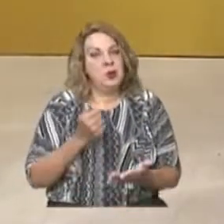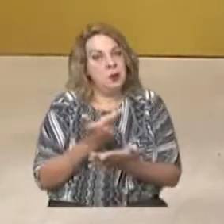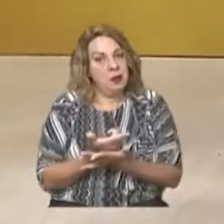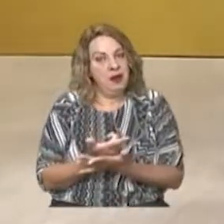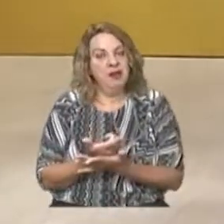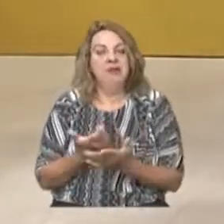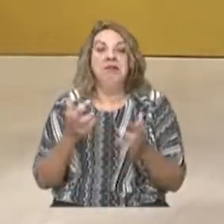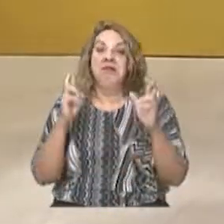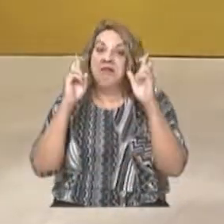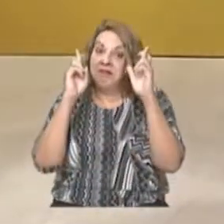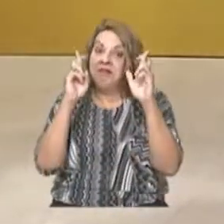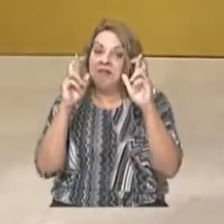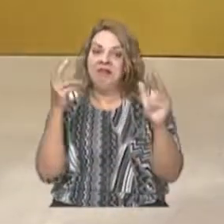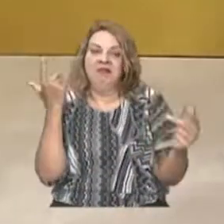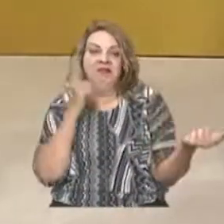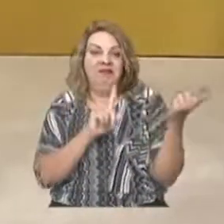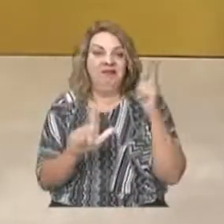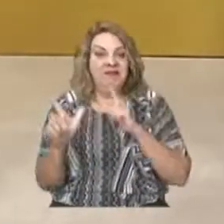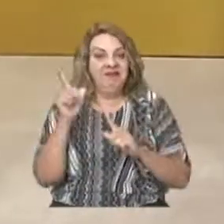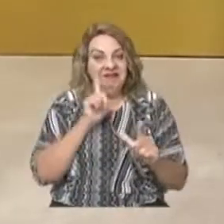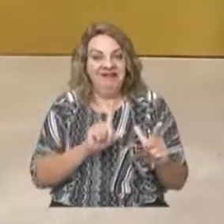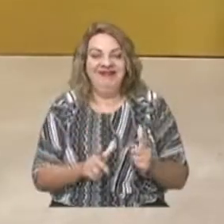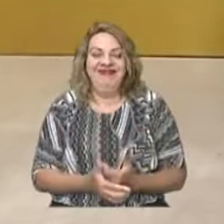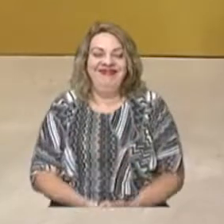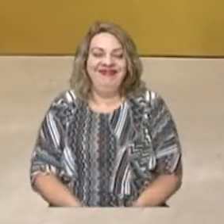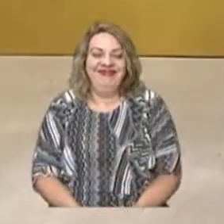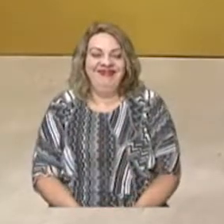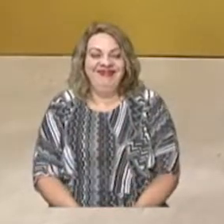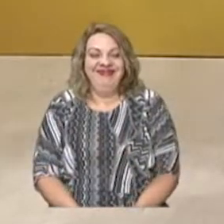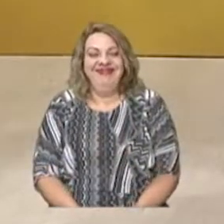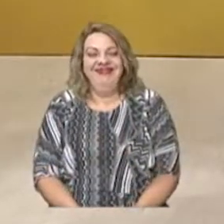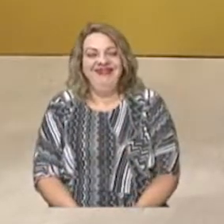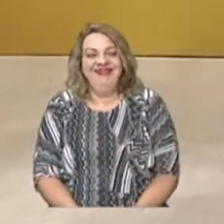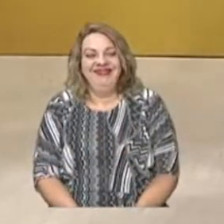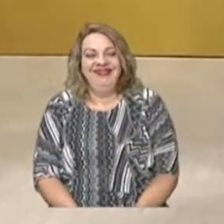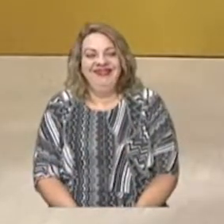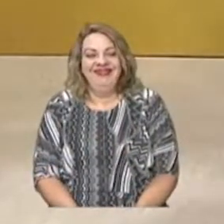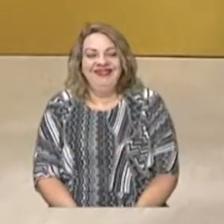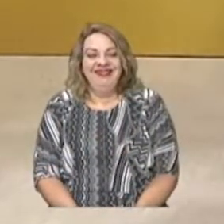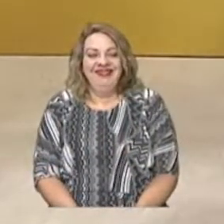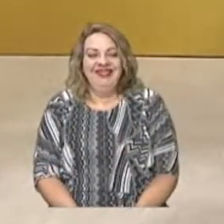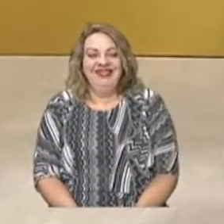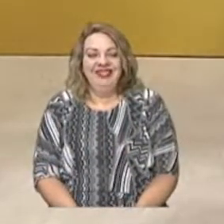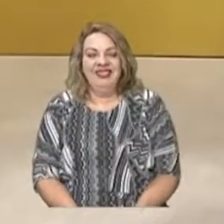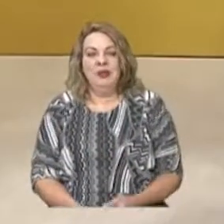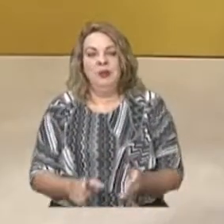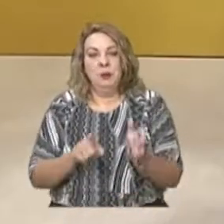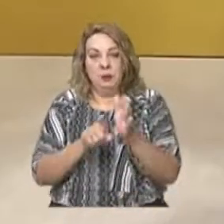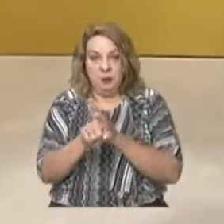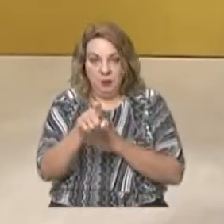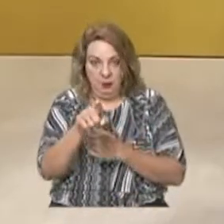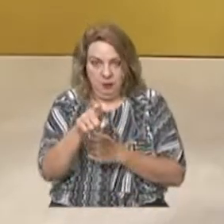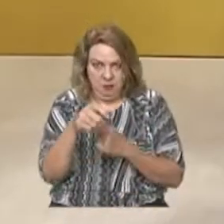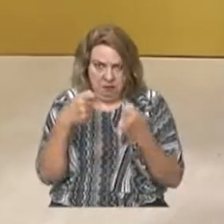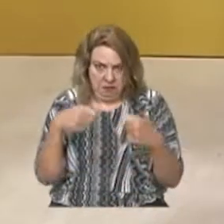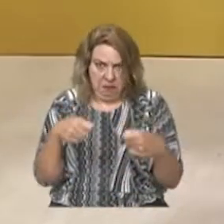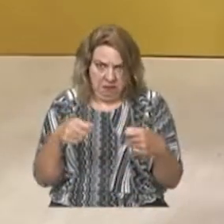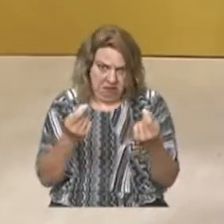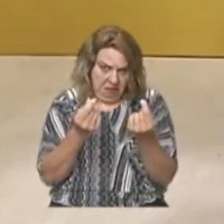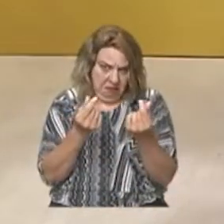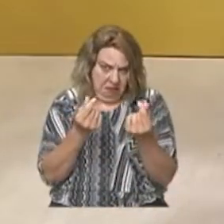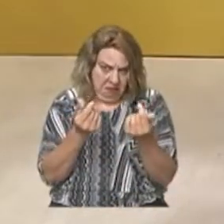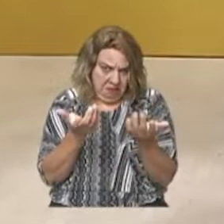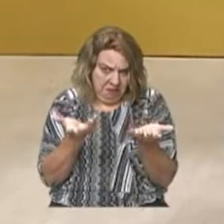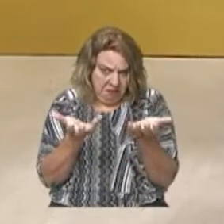torcer e ganhar o passo a passo da alegria com o Caju Cap. Agora é o seguinte, pergunto pra você, tá precisando de uma